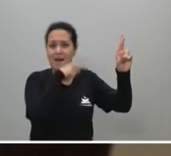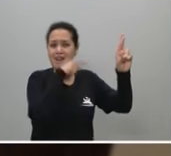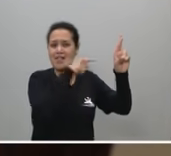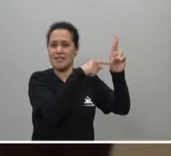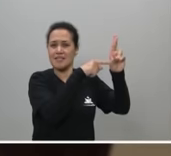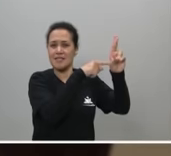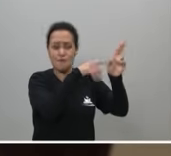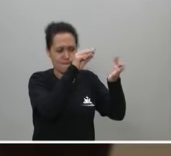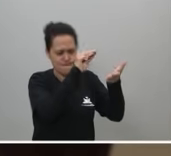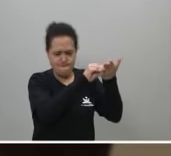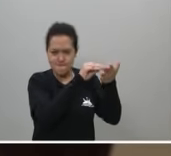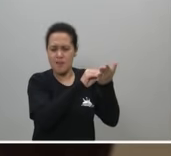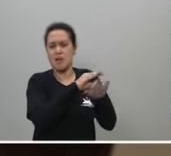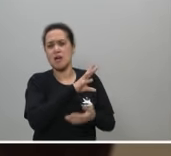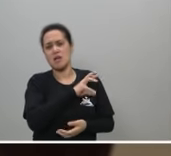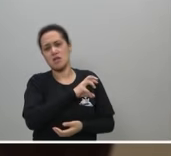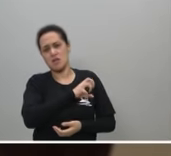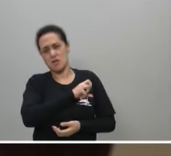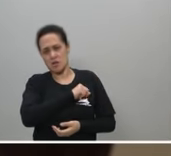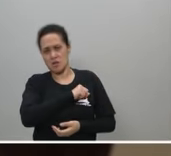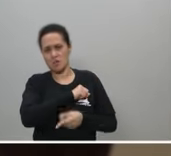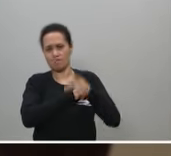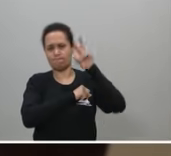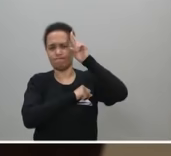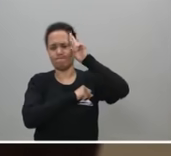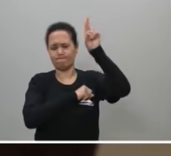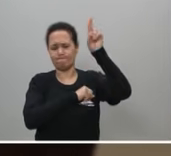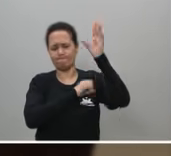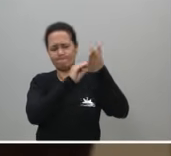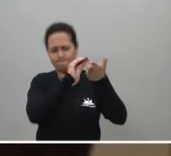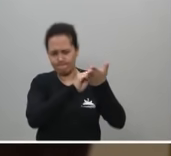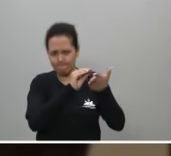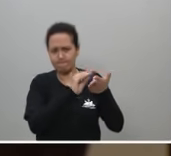Senhor, está faltando a ação do Espírito Santo.